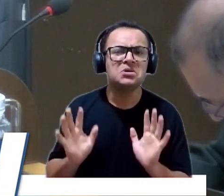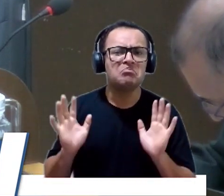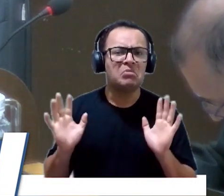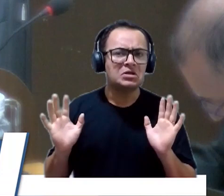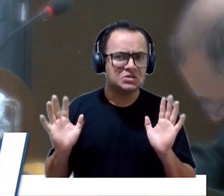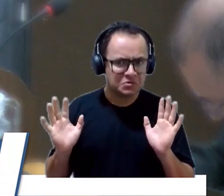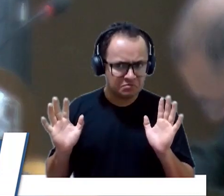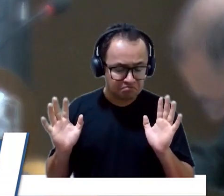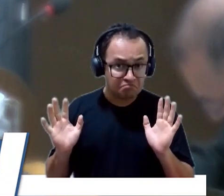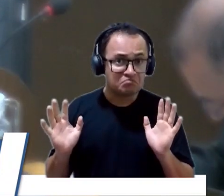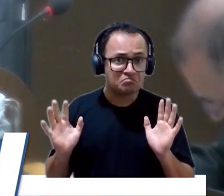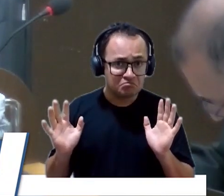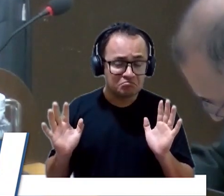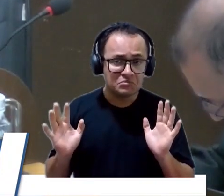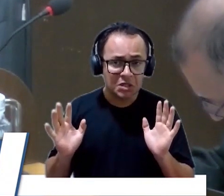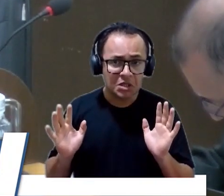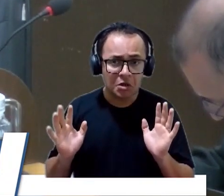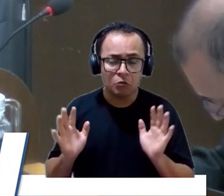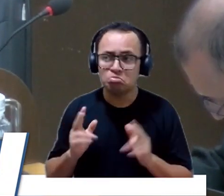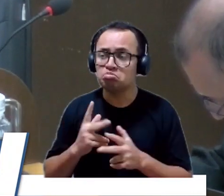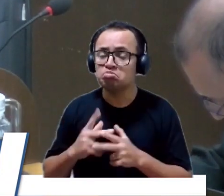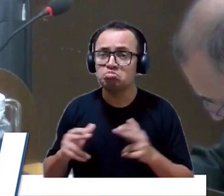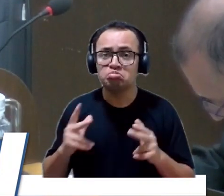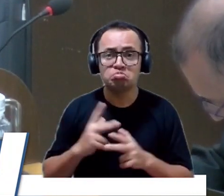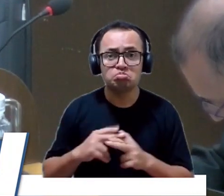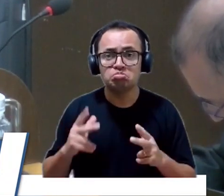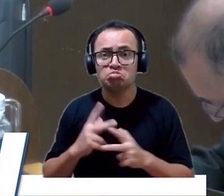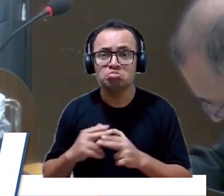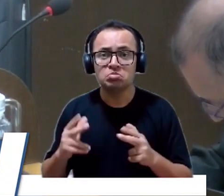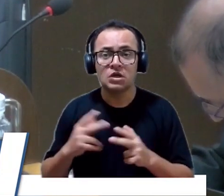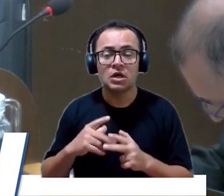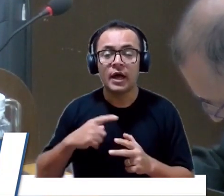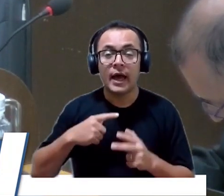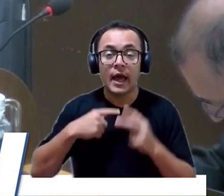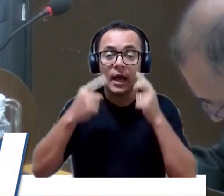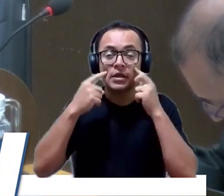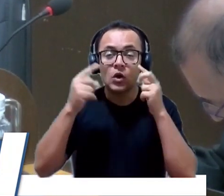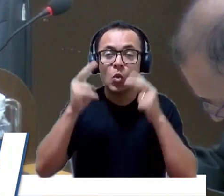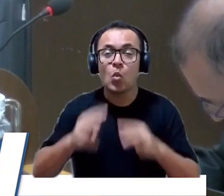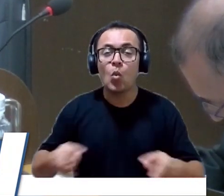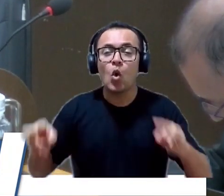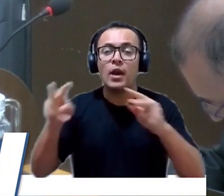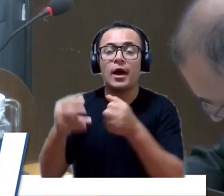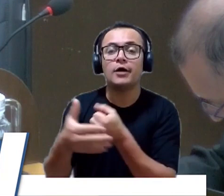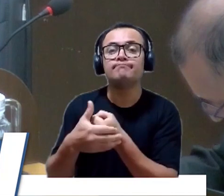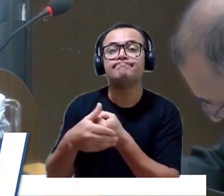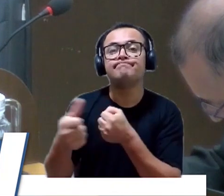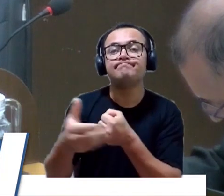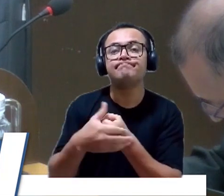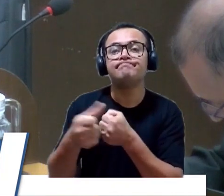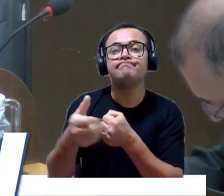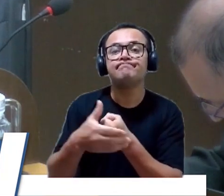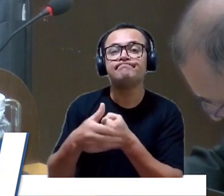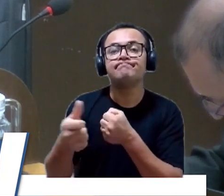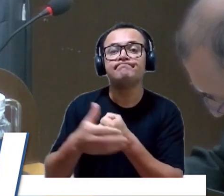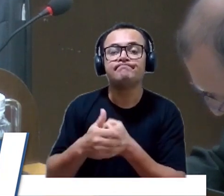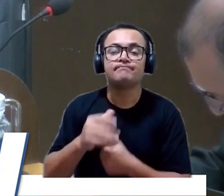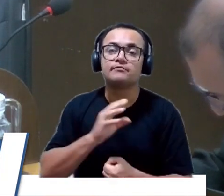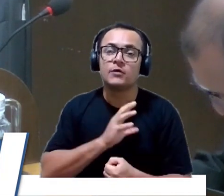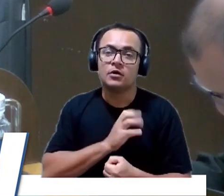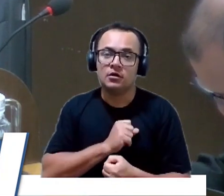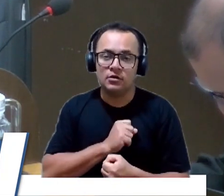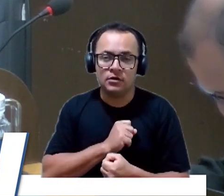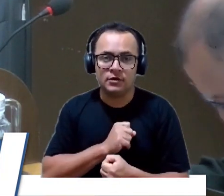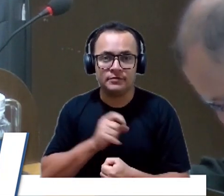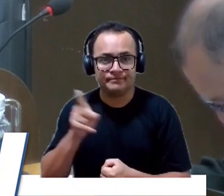Talvez seja uma das entidades assim que tem esse olhar solidário. E como o Wilton bem